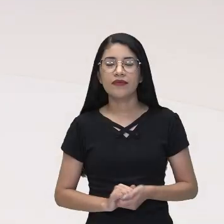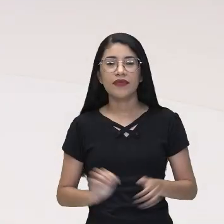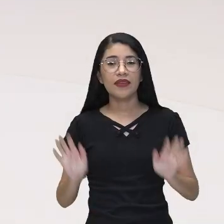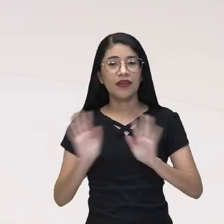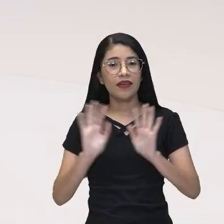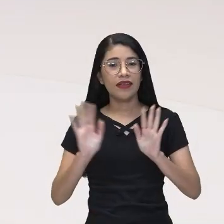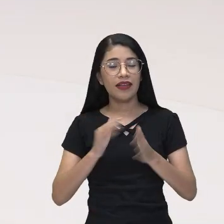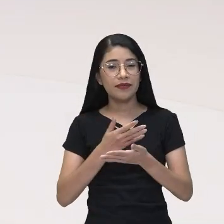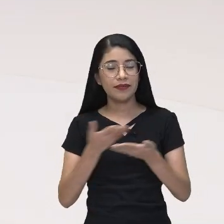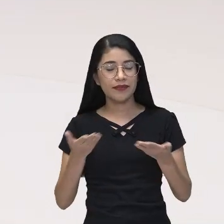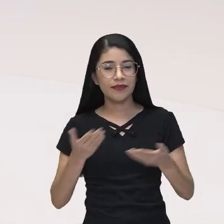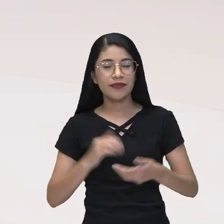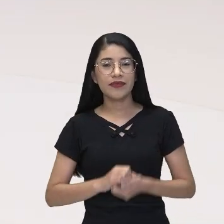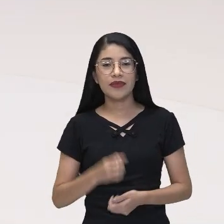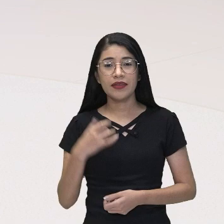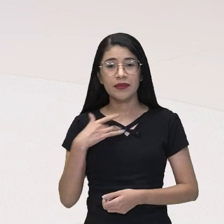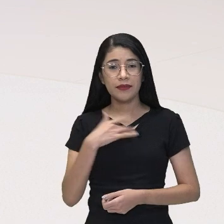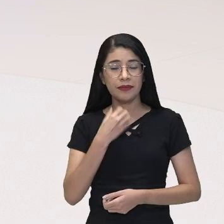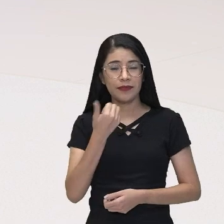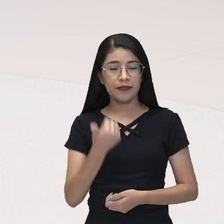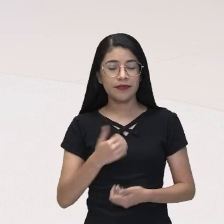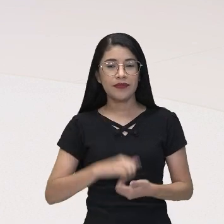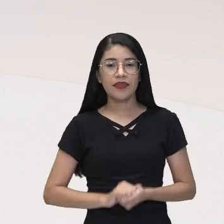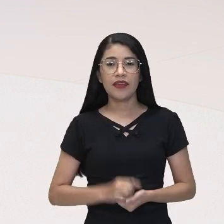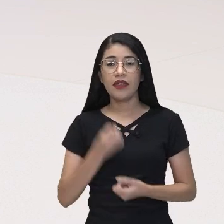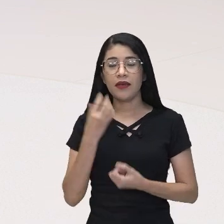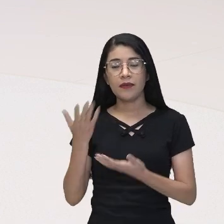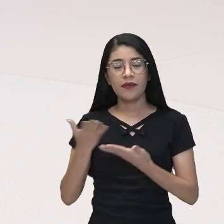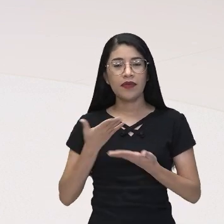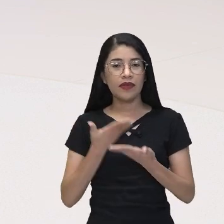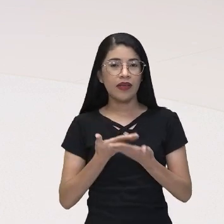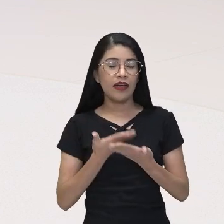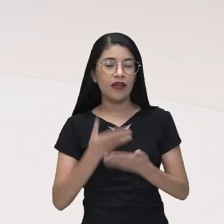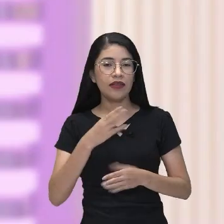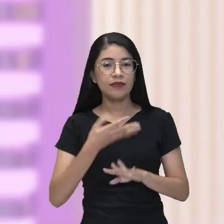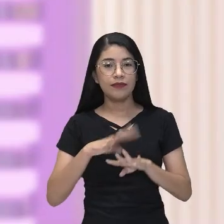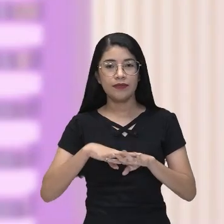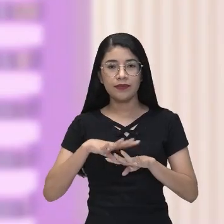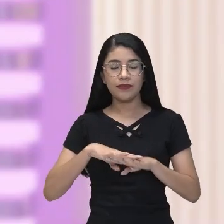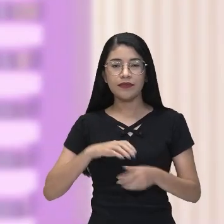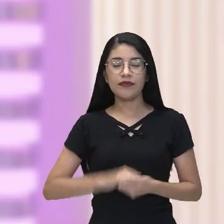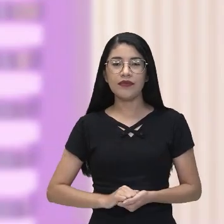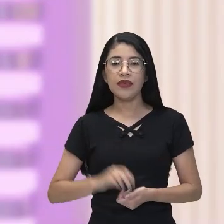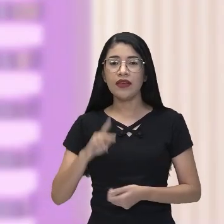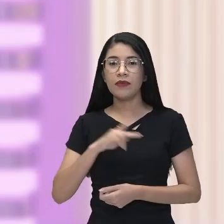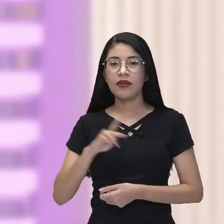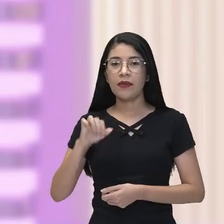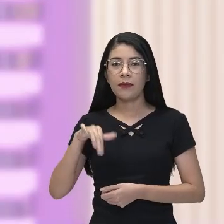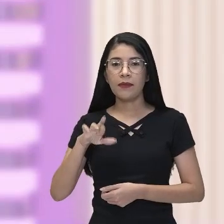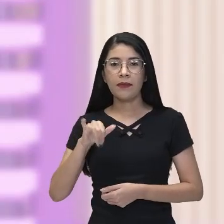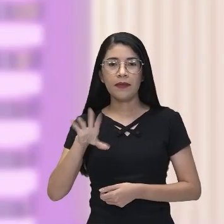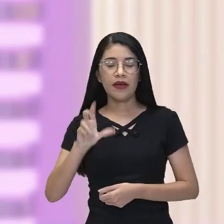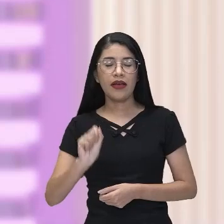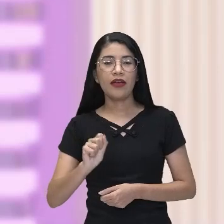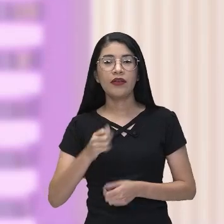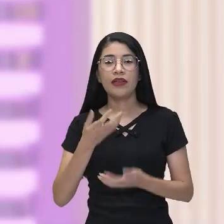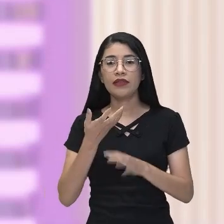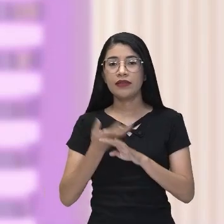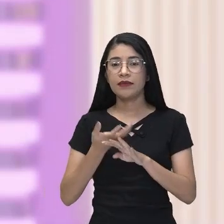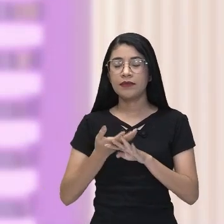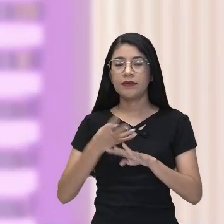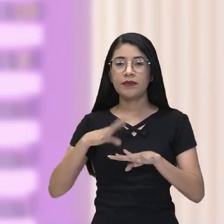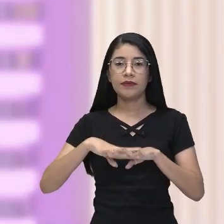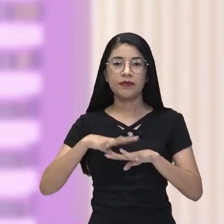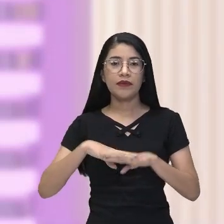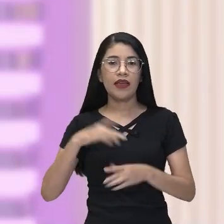Olá, pessoal, tudo bem com vocês? Sejam bem-vindos a mais uma aula de matemática. Eu sou o professor Mário André, professor de matemática aqui do CMEAM,